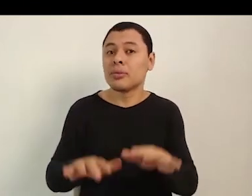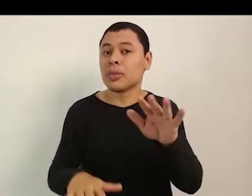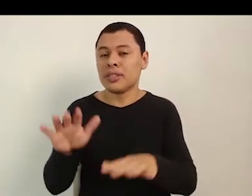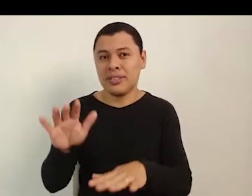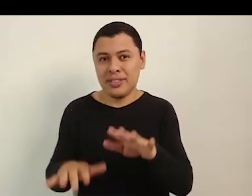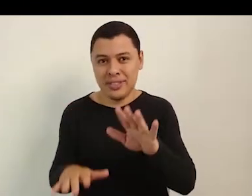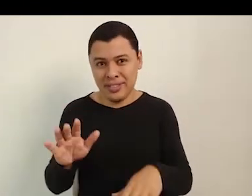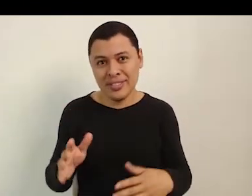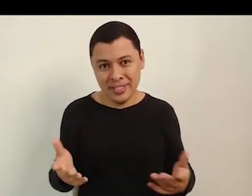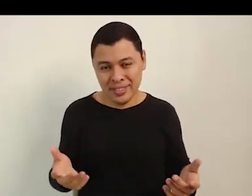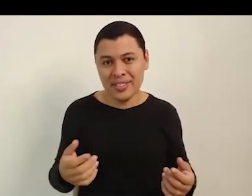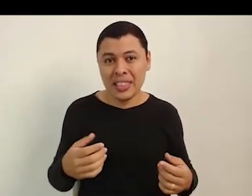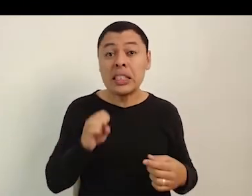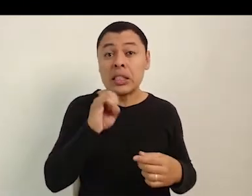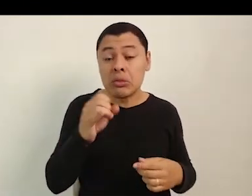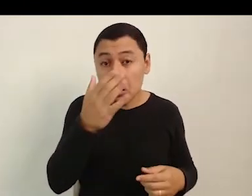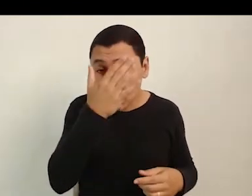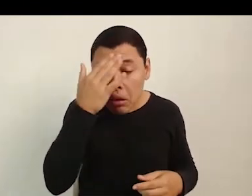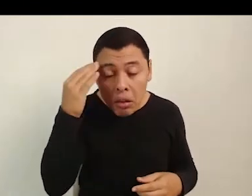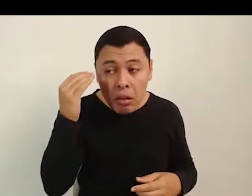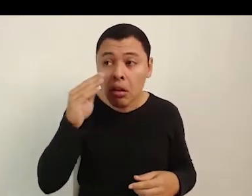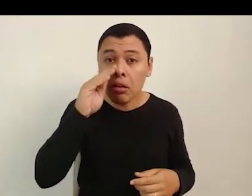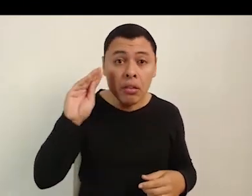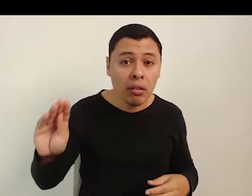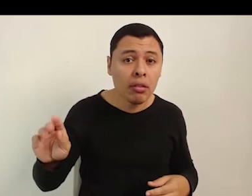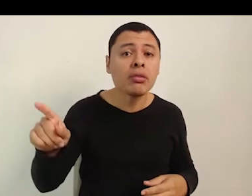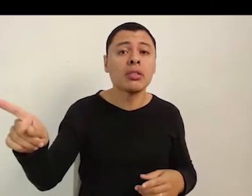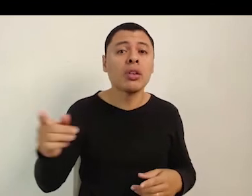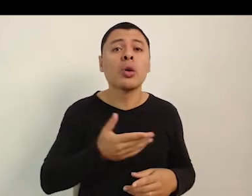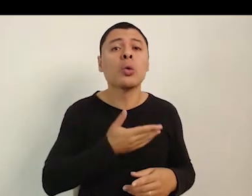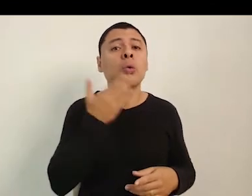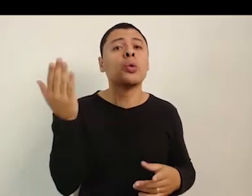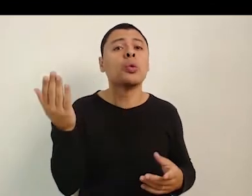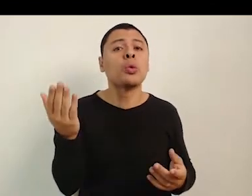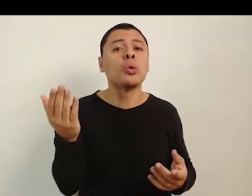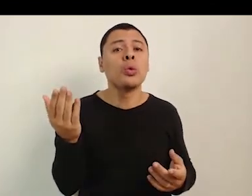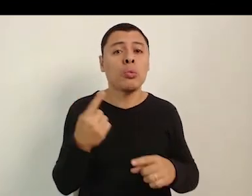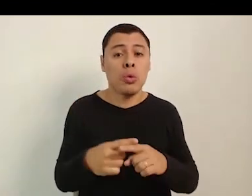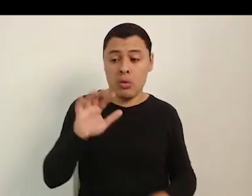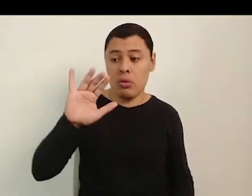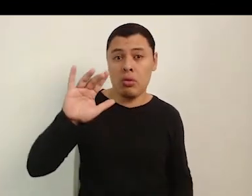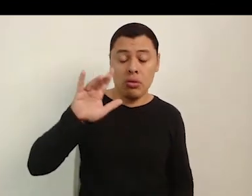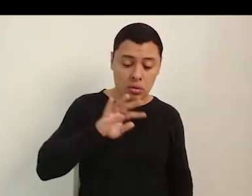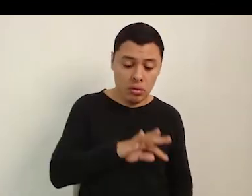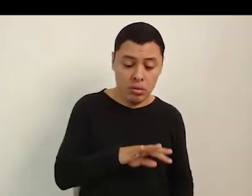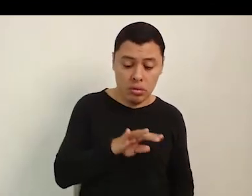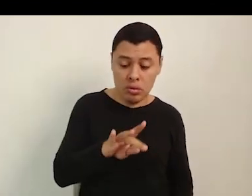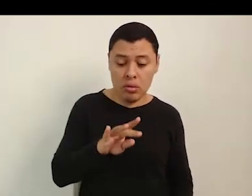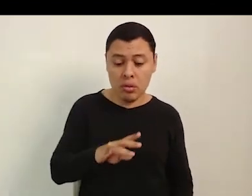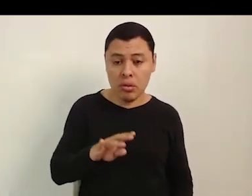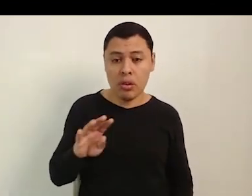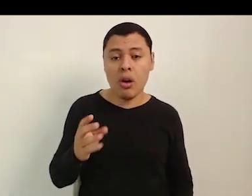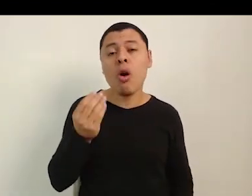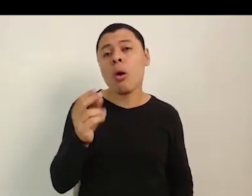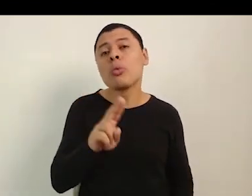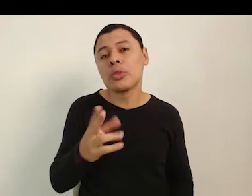gente esquecer essas necessidades básicas, essa pessoa, como ele, que só mexia uma mão, só 4 dedos, não conseguiria